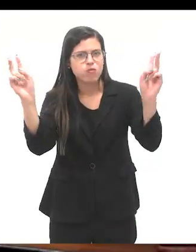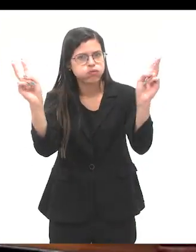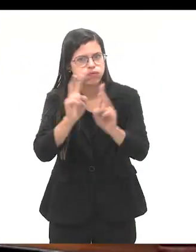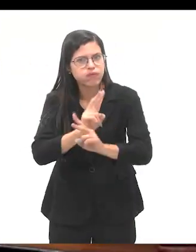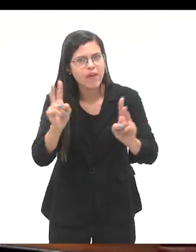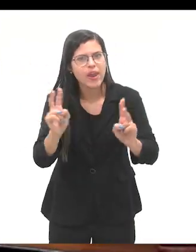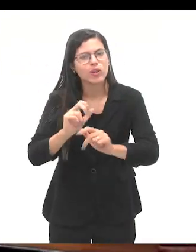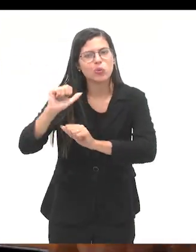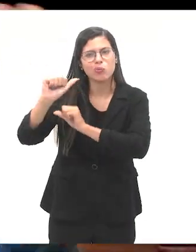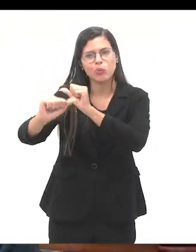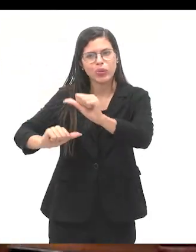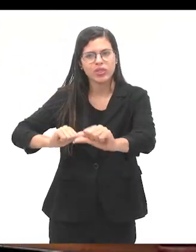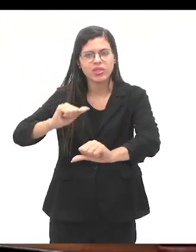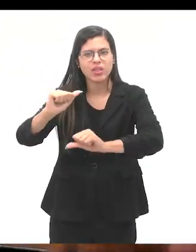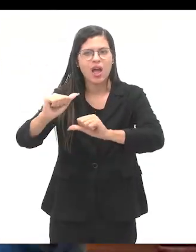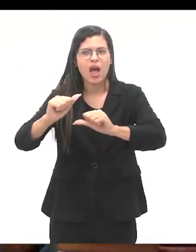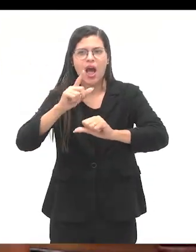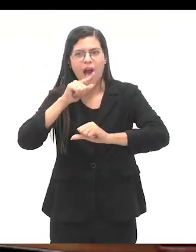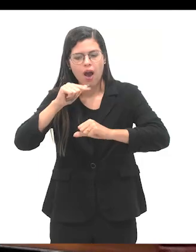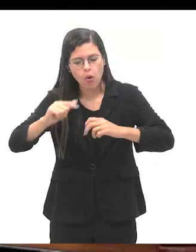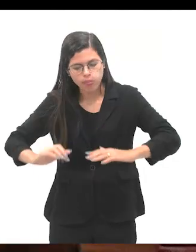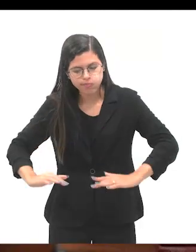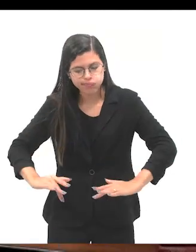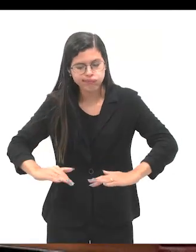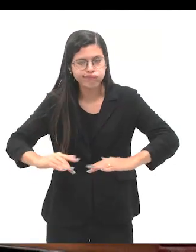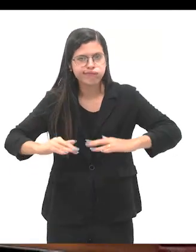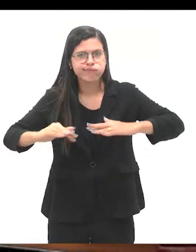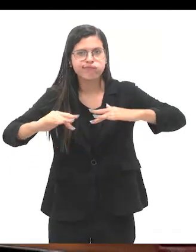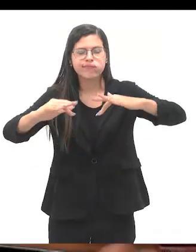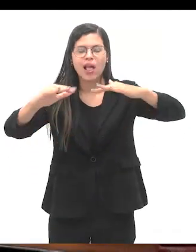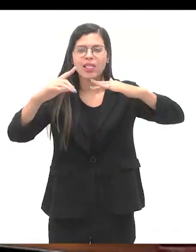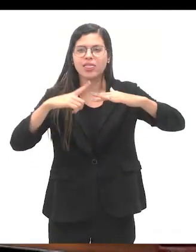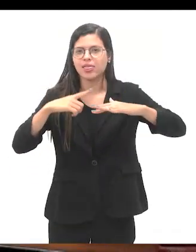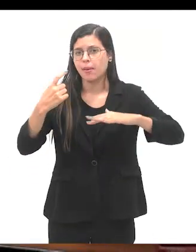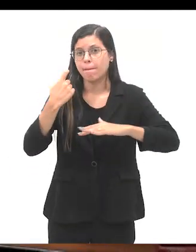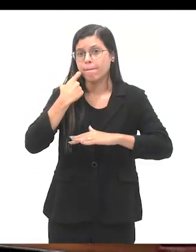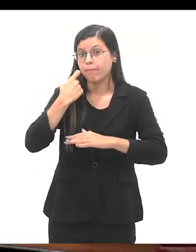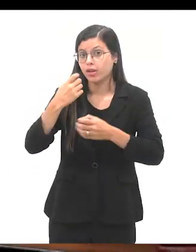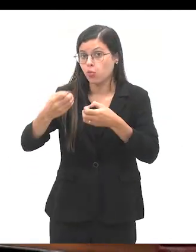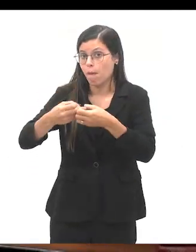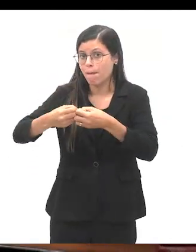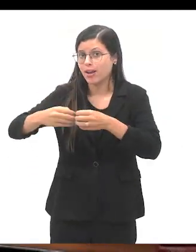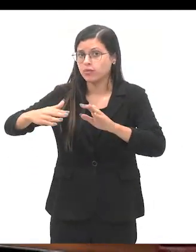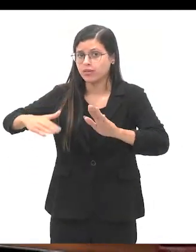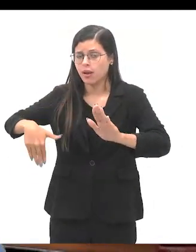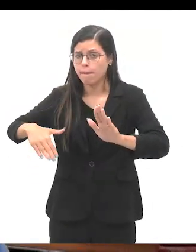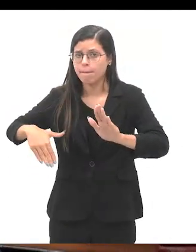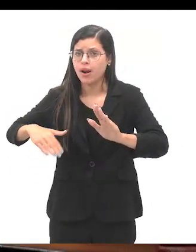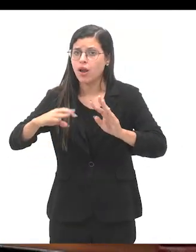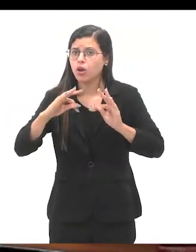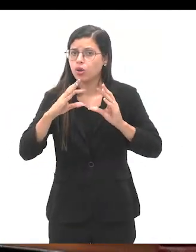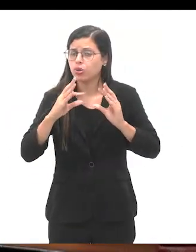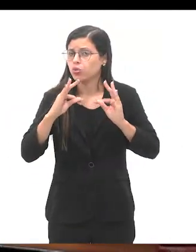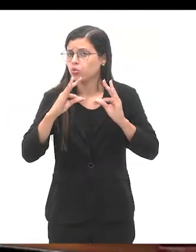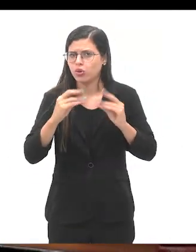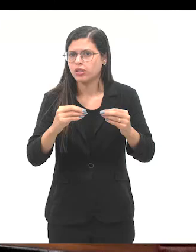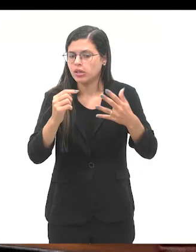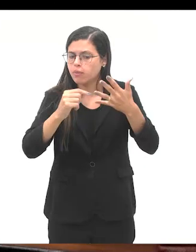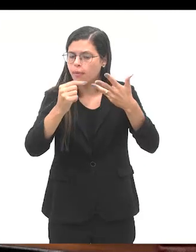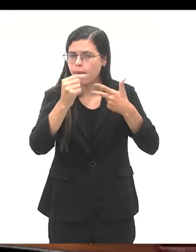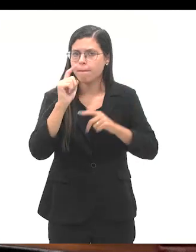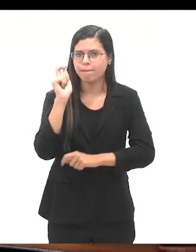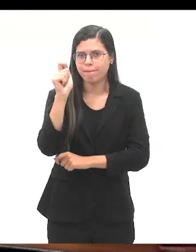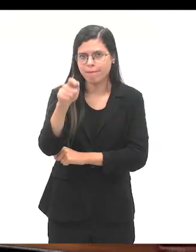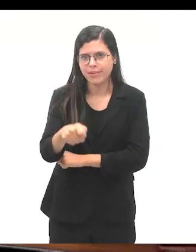mudar, então é sinal que nós temos essa garantia de que vai ter peixe mais próximo da costa. Então, tudo isso o pescador